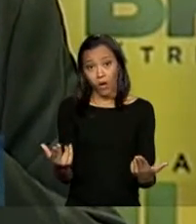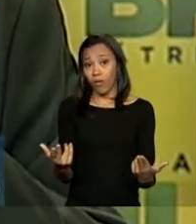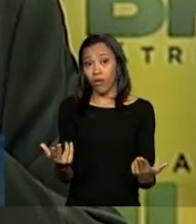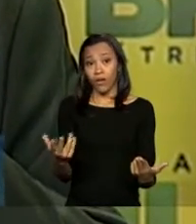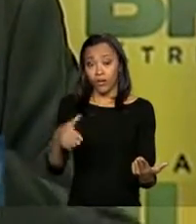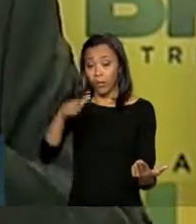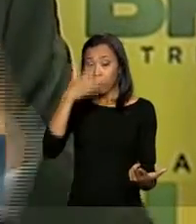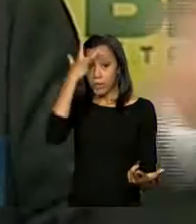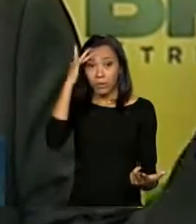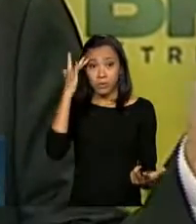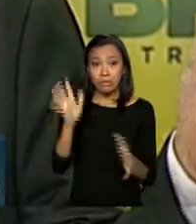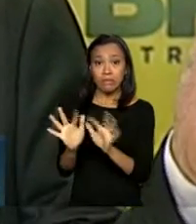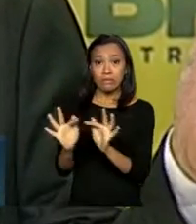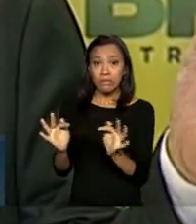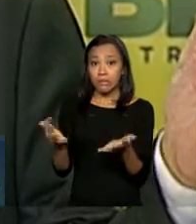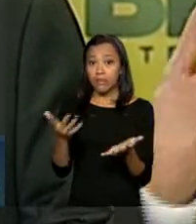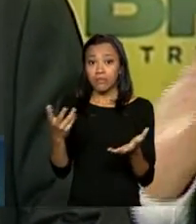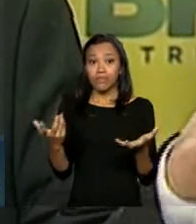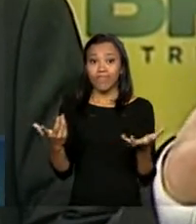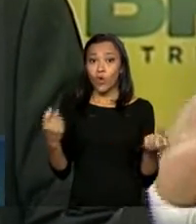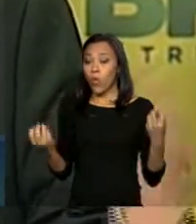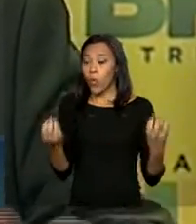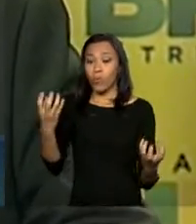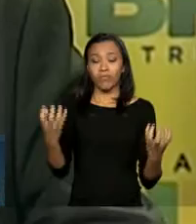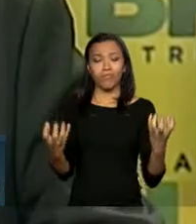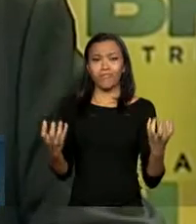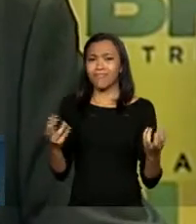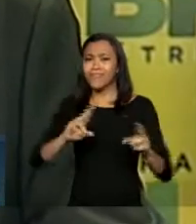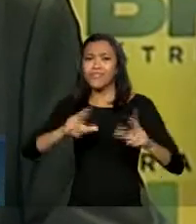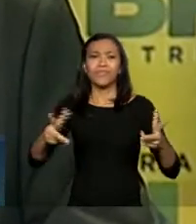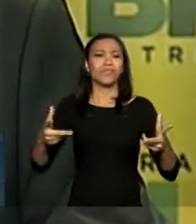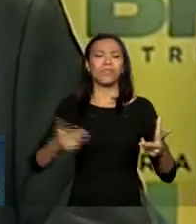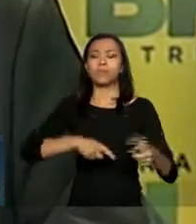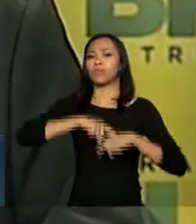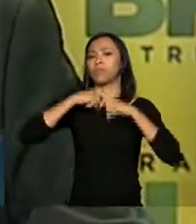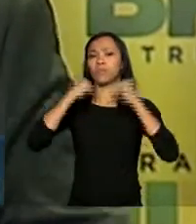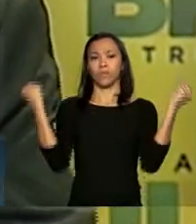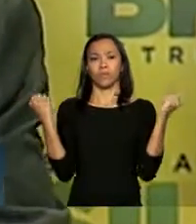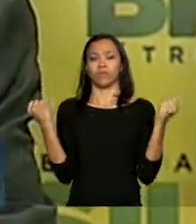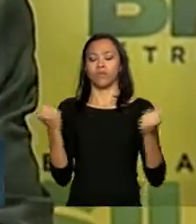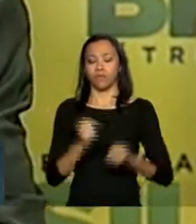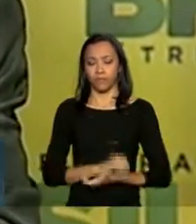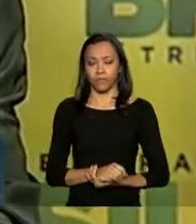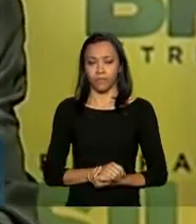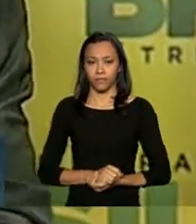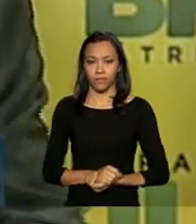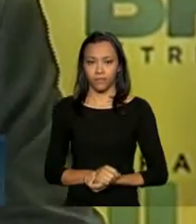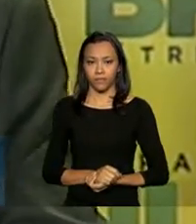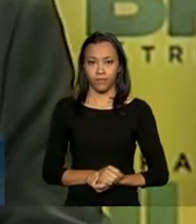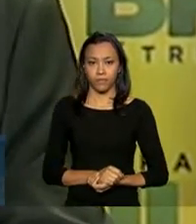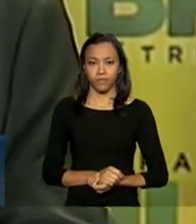Minotauro. E aí diz, o Minotauro ganhou. O que, que isso significaria? Muito obrigado.